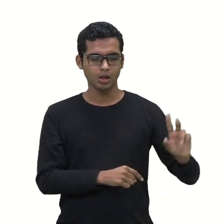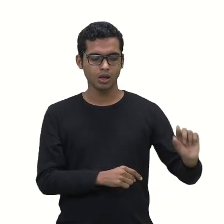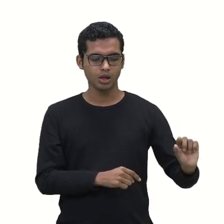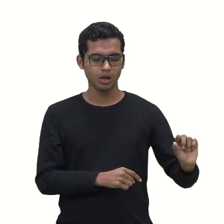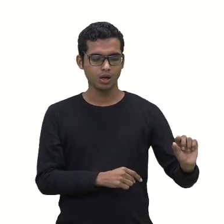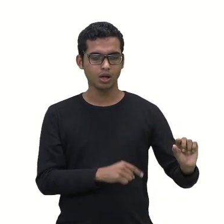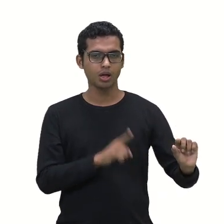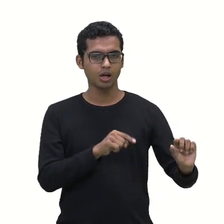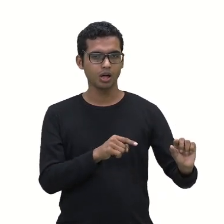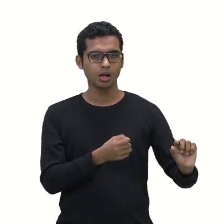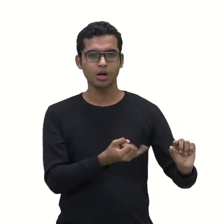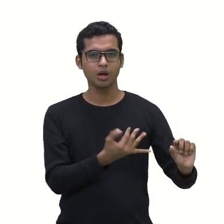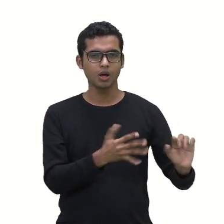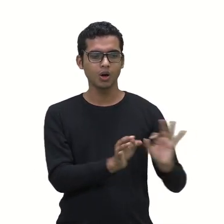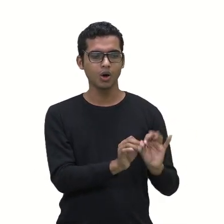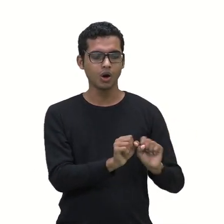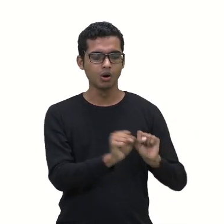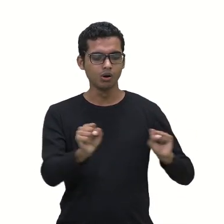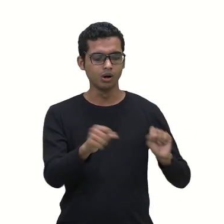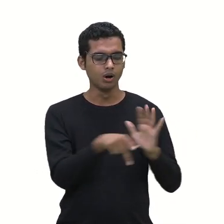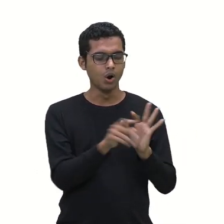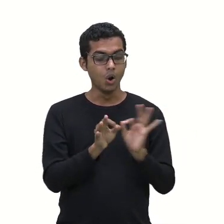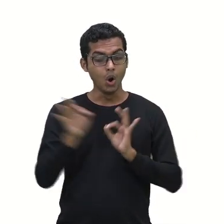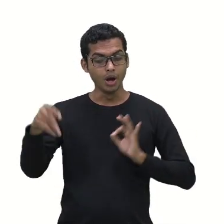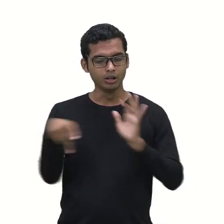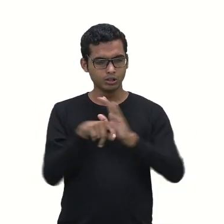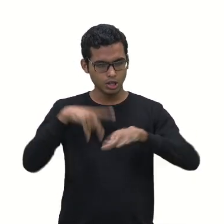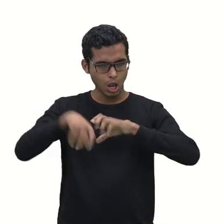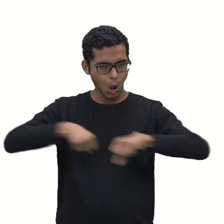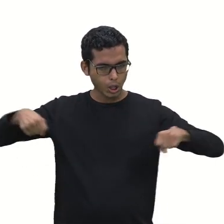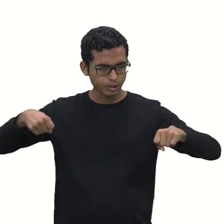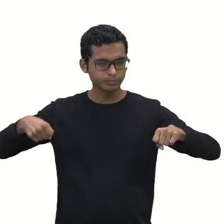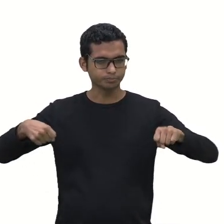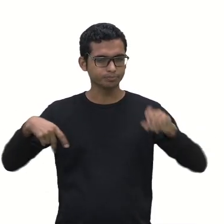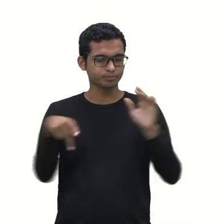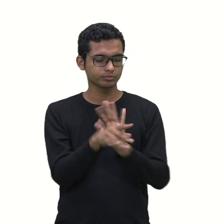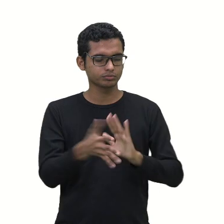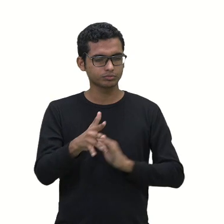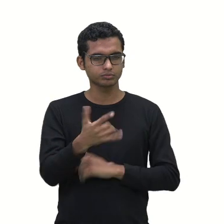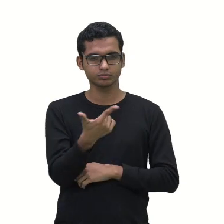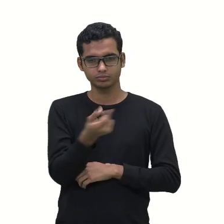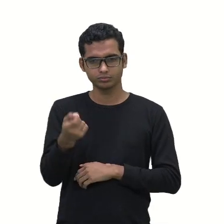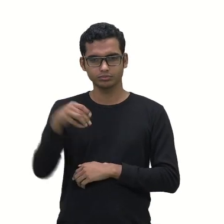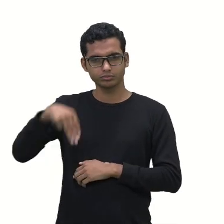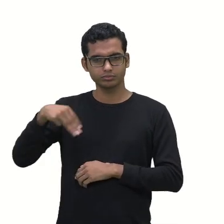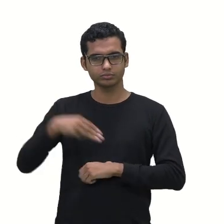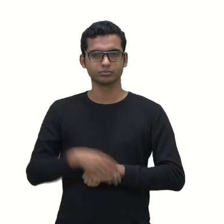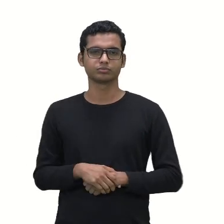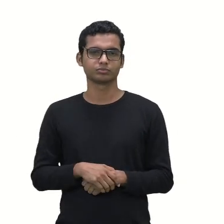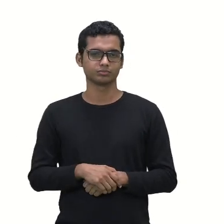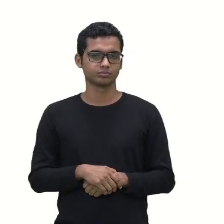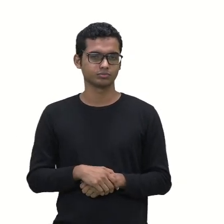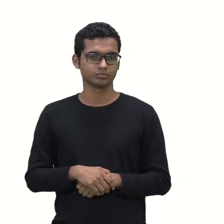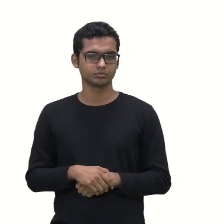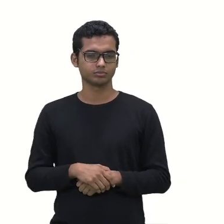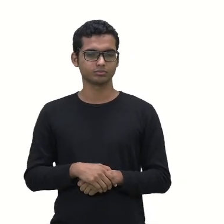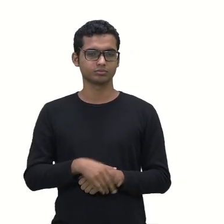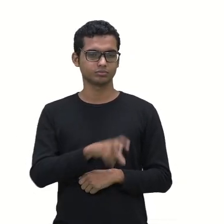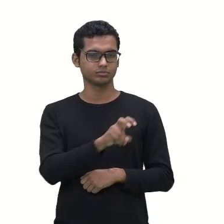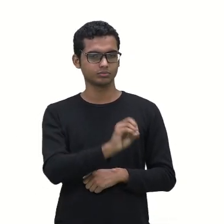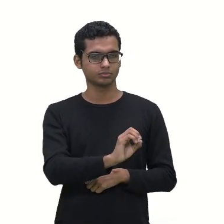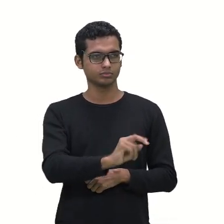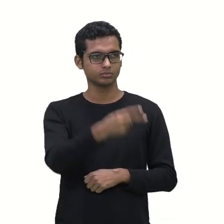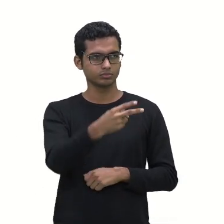o comprimento da corda, né, que segura o cavalo, que é 20 metros. Então, 20